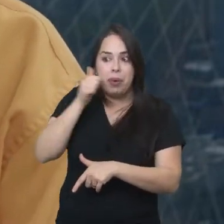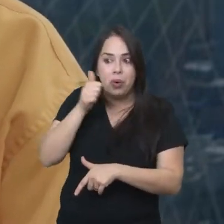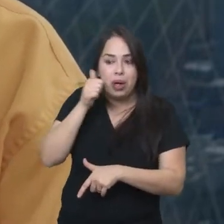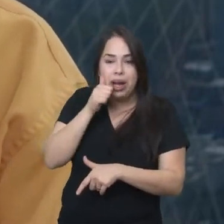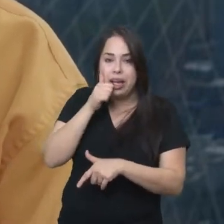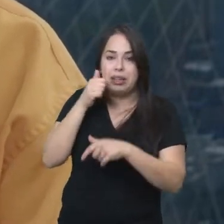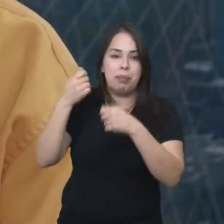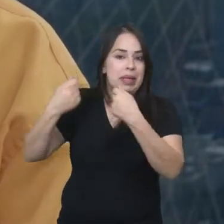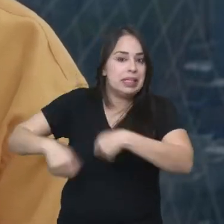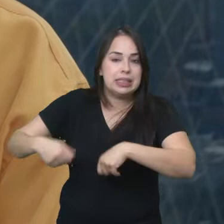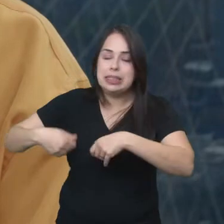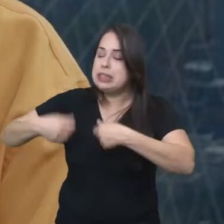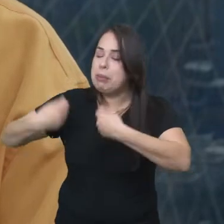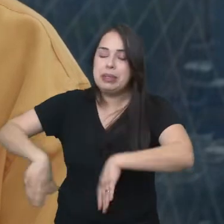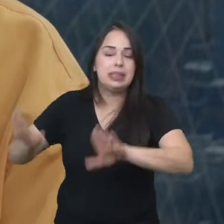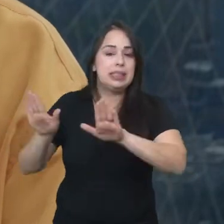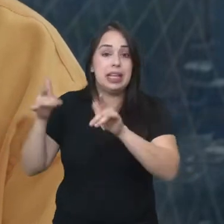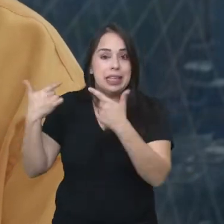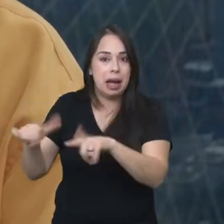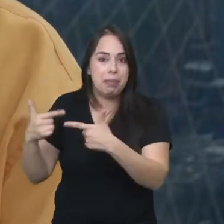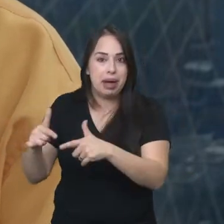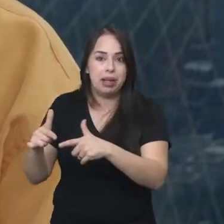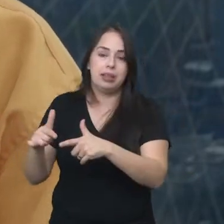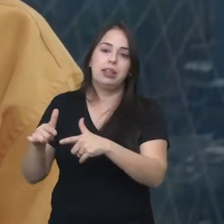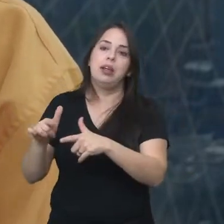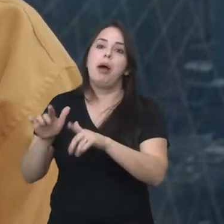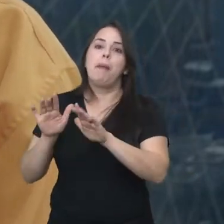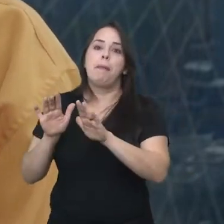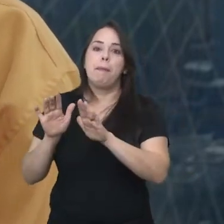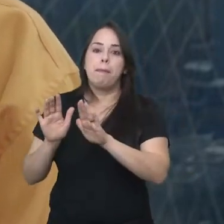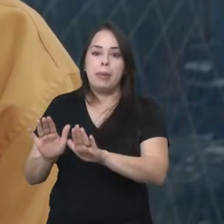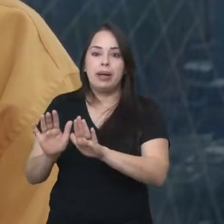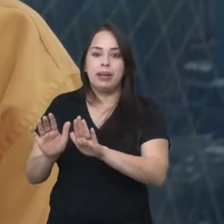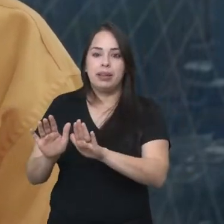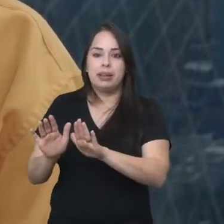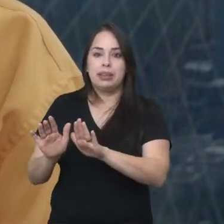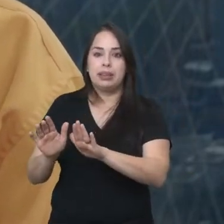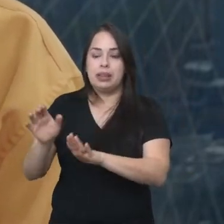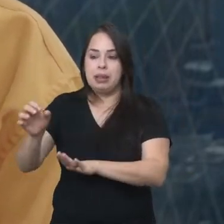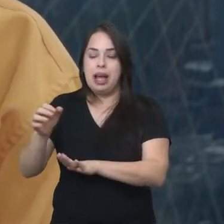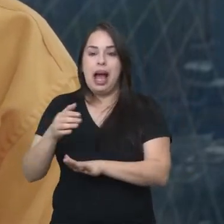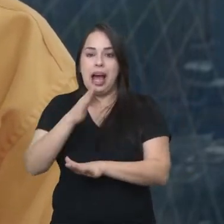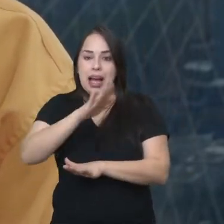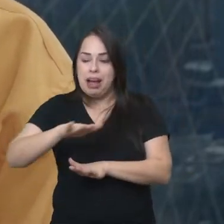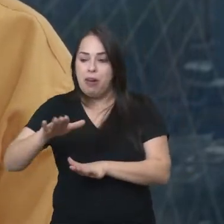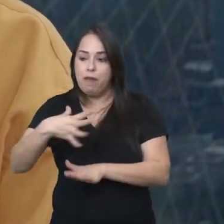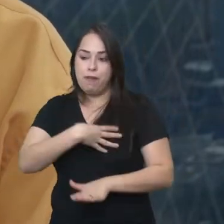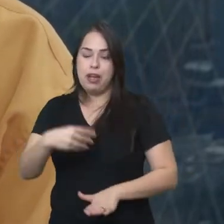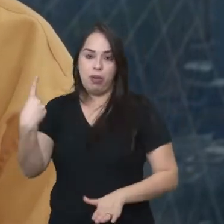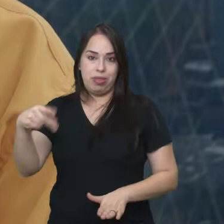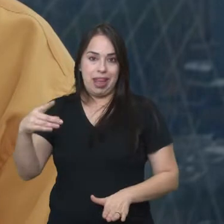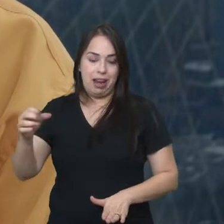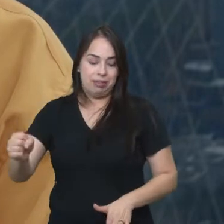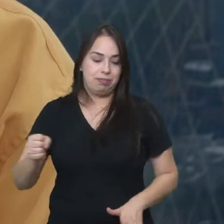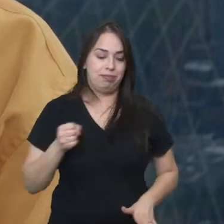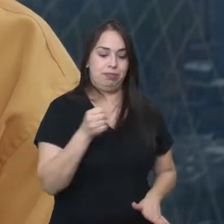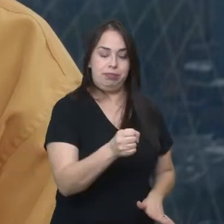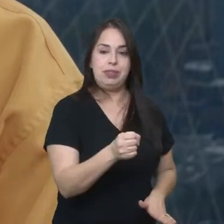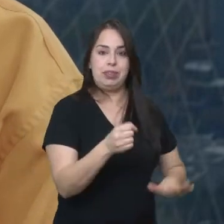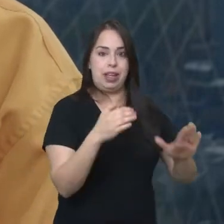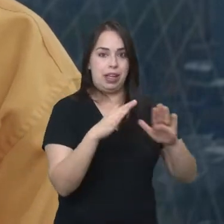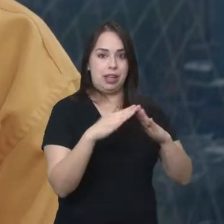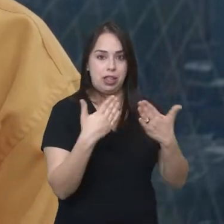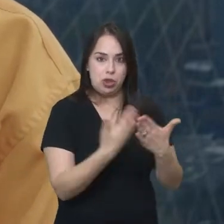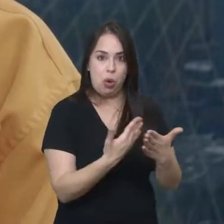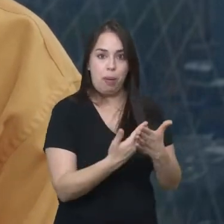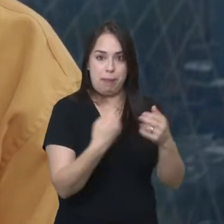são domésticas, são do lar, e que, por questão da obrigação de estarem a partir dos 4 anos inseridos na escola, essas estão garantidas, né? Então, hoje